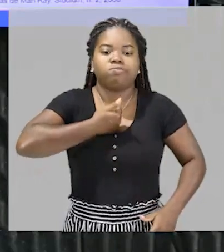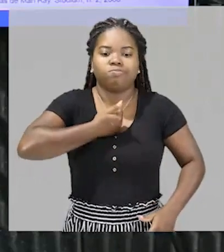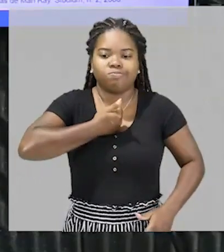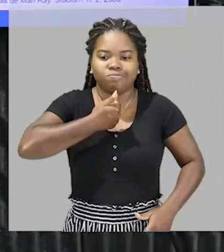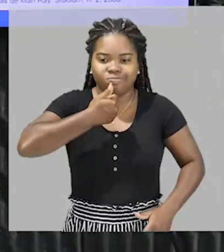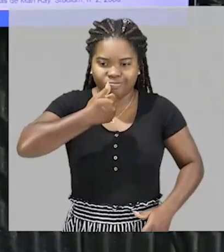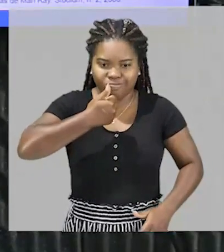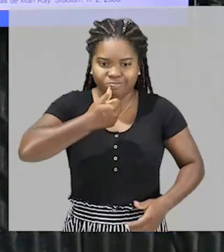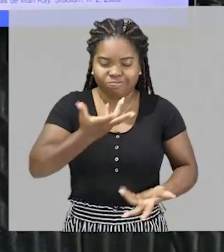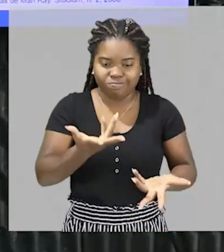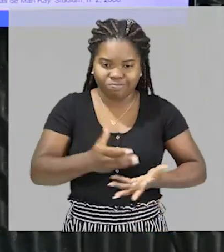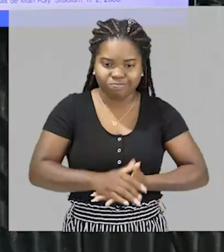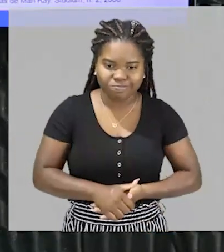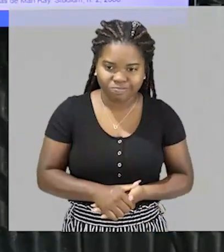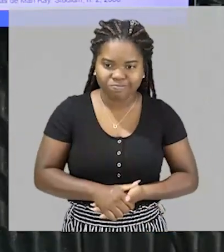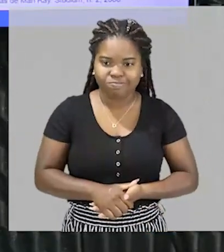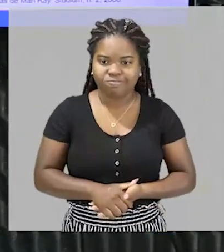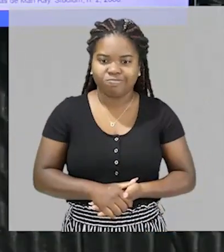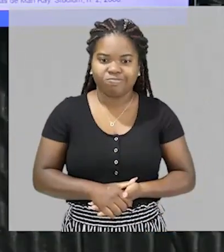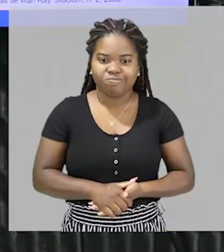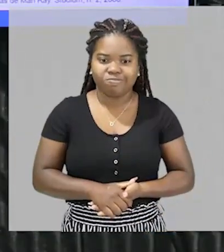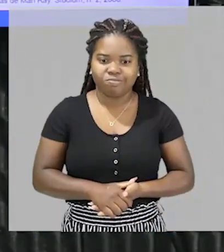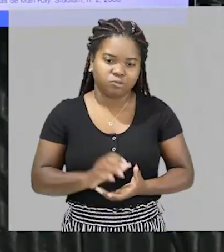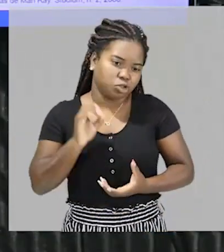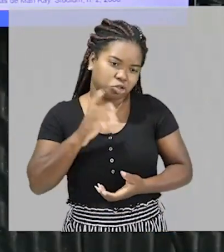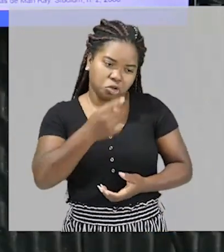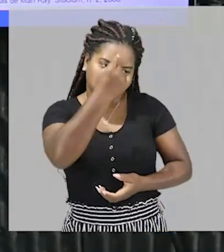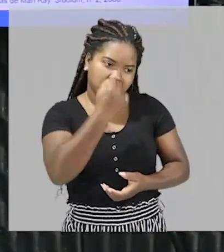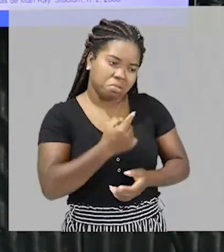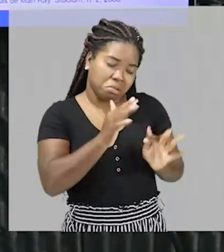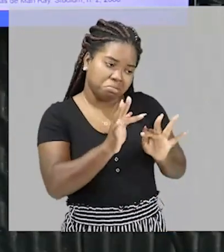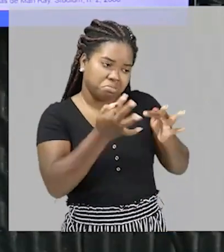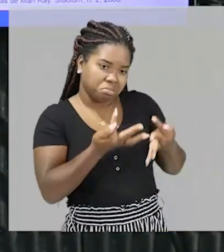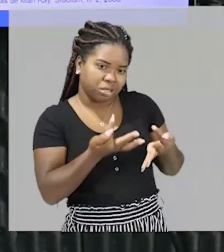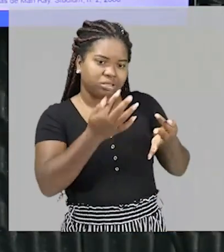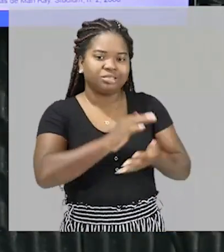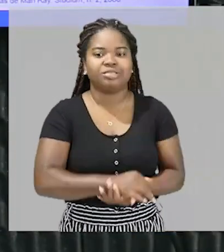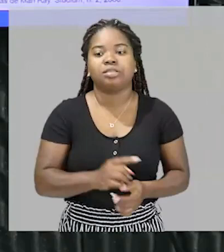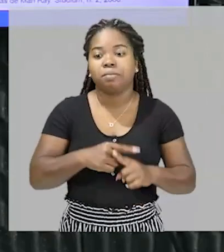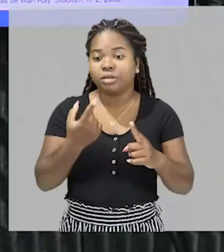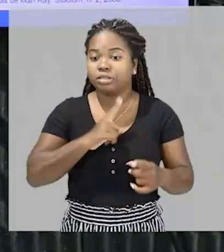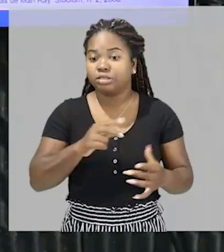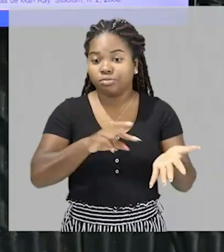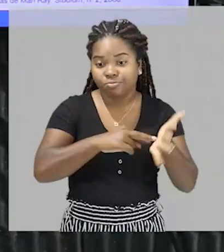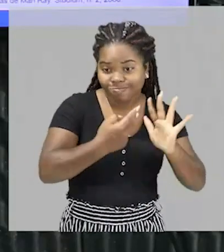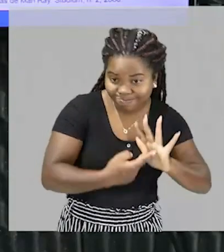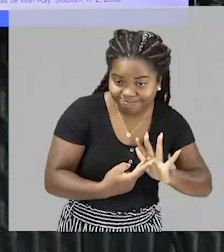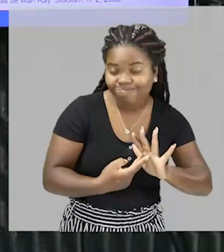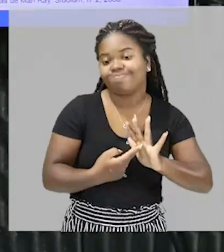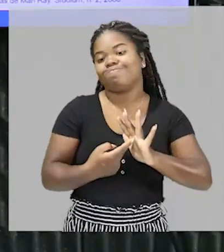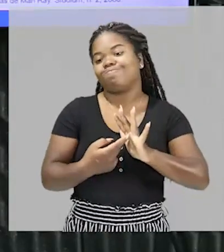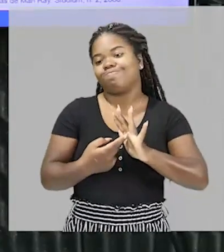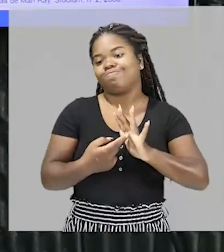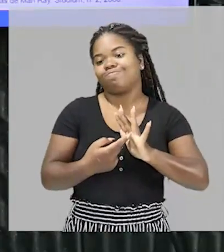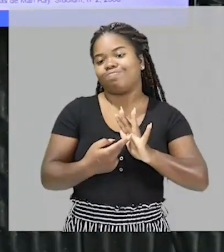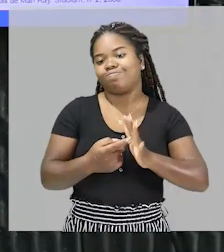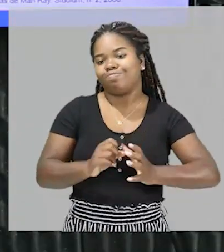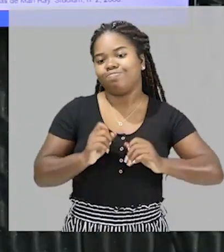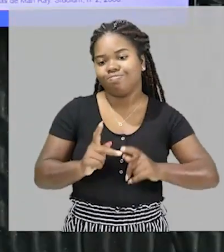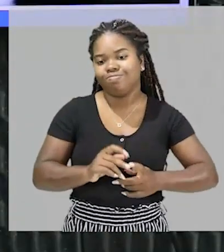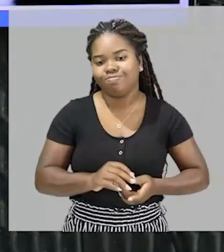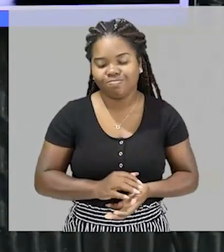e assim por diante? Ou seja, não é só uma imagem, é um reflexo psicossocial do que eu